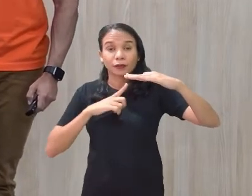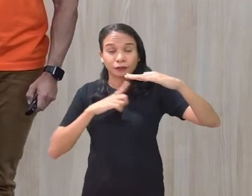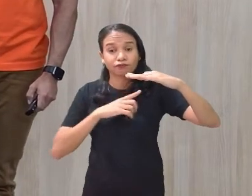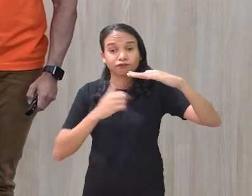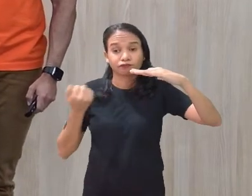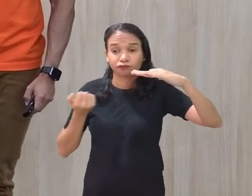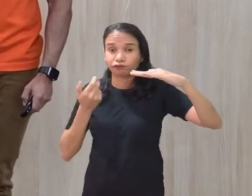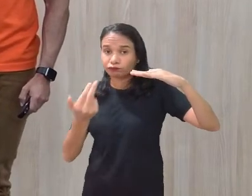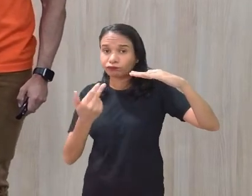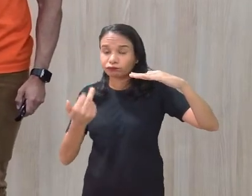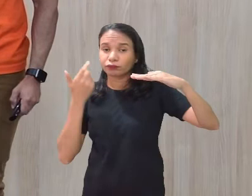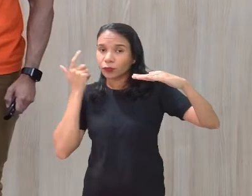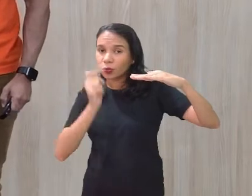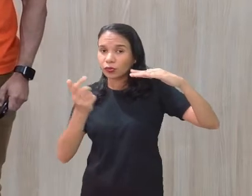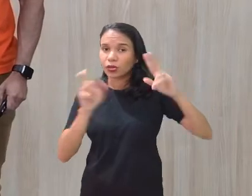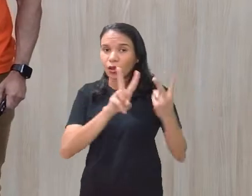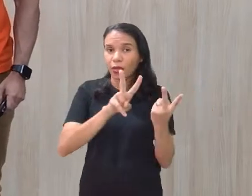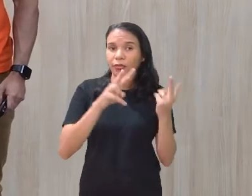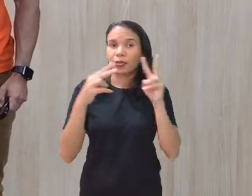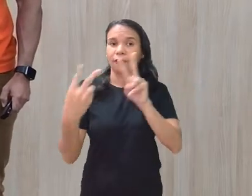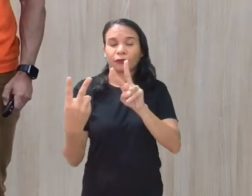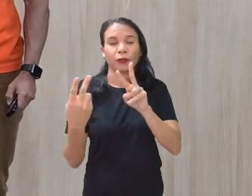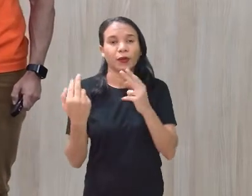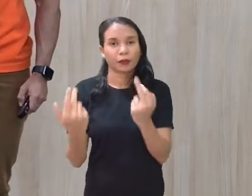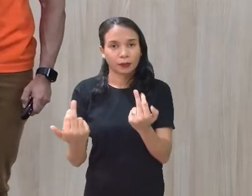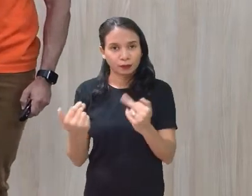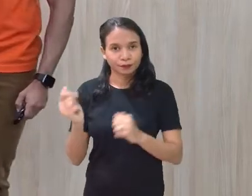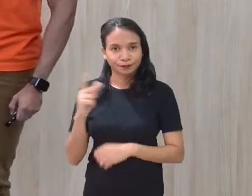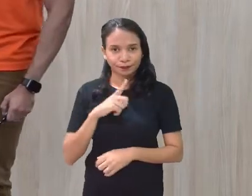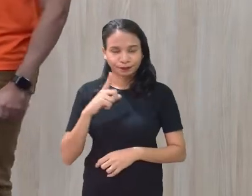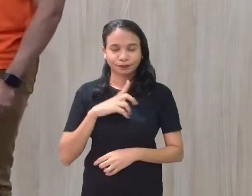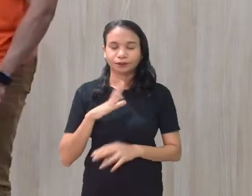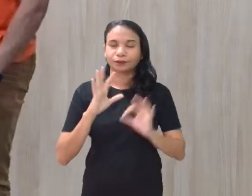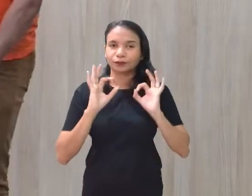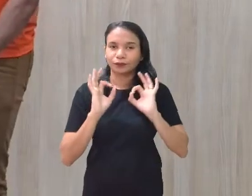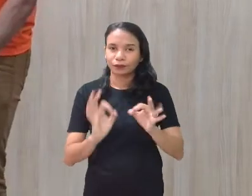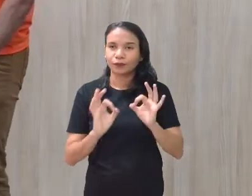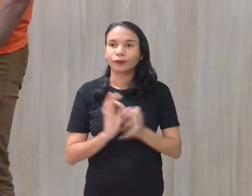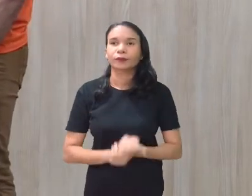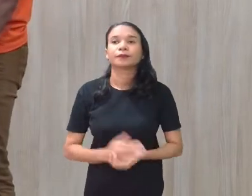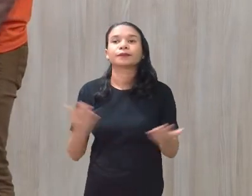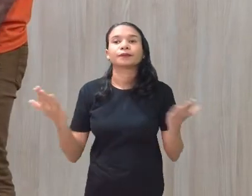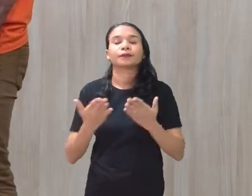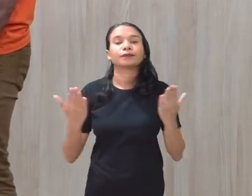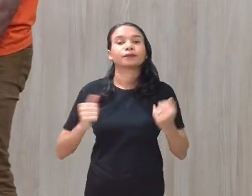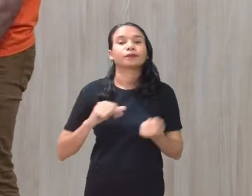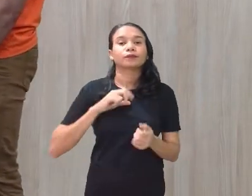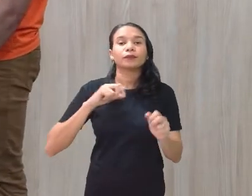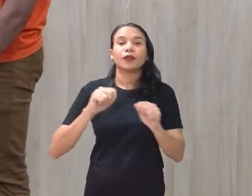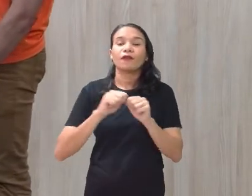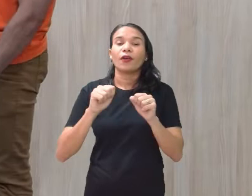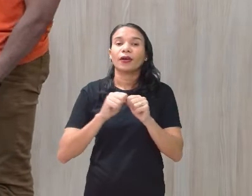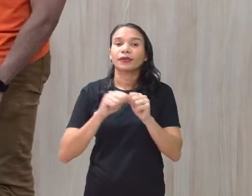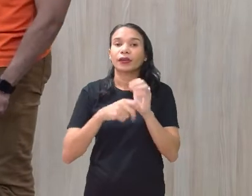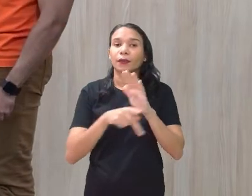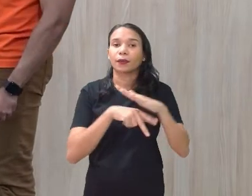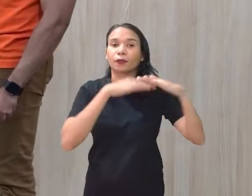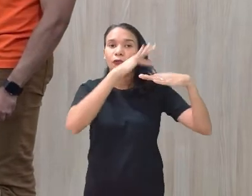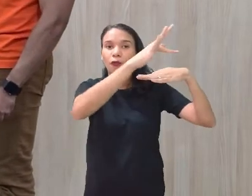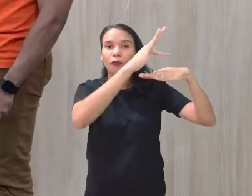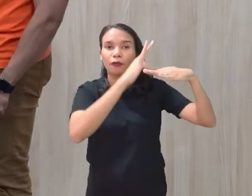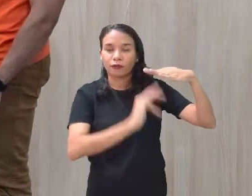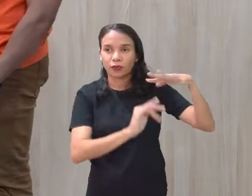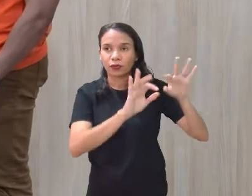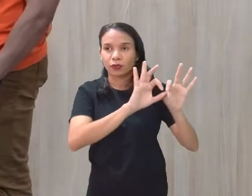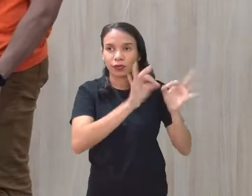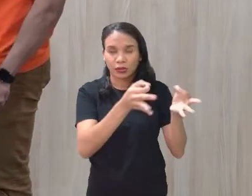e você aí transforme para um número decimal, certo? Então, vamos transformar agora uma fração ordinária